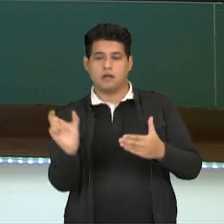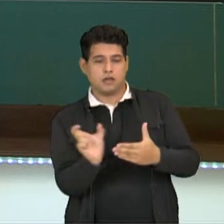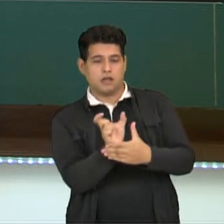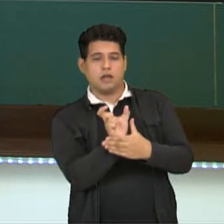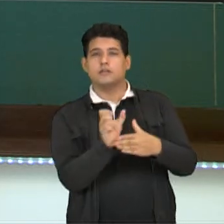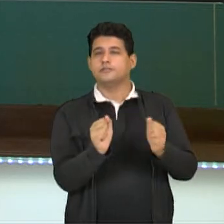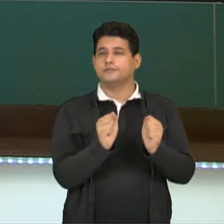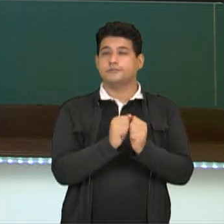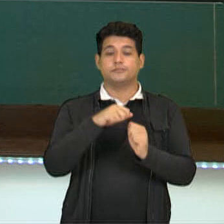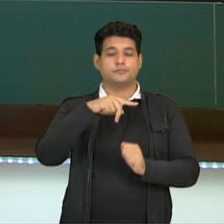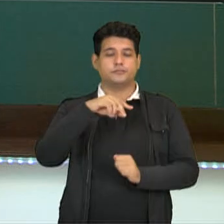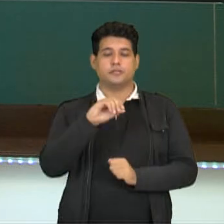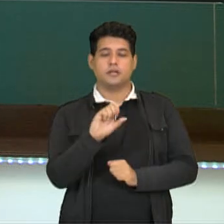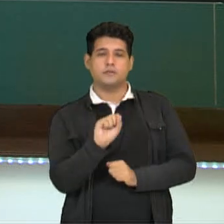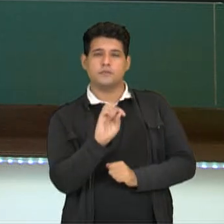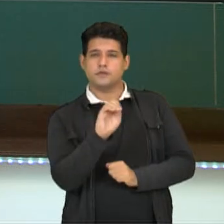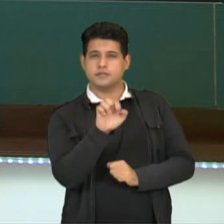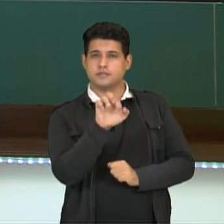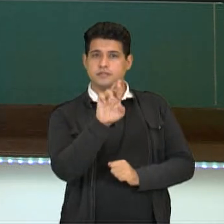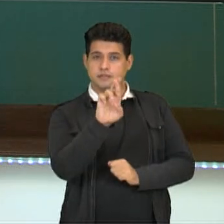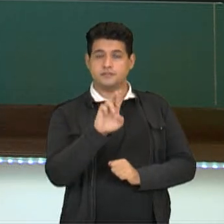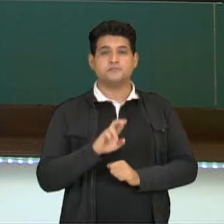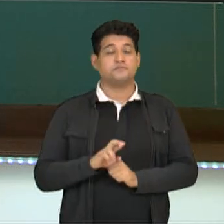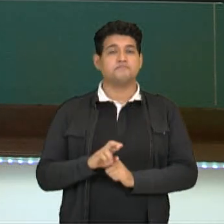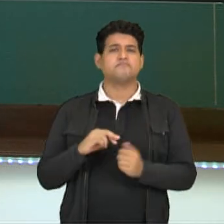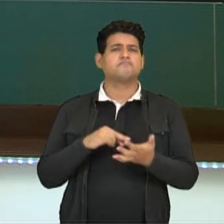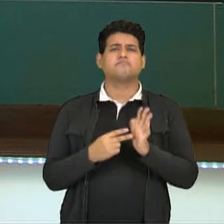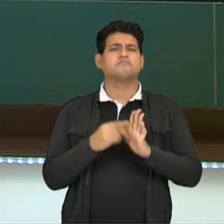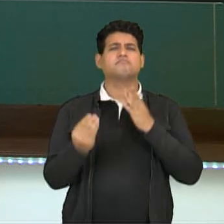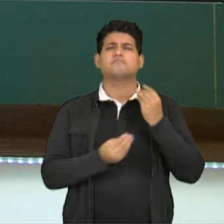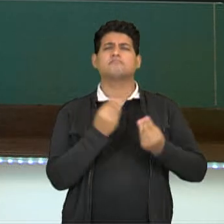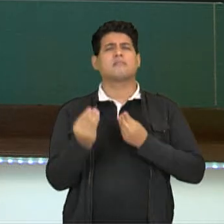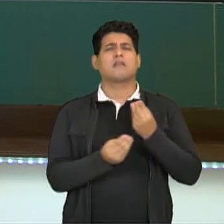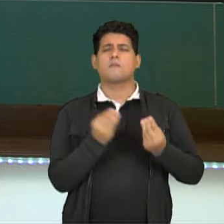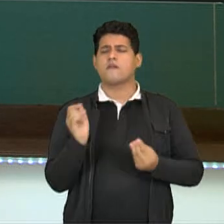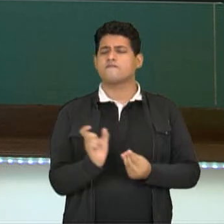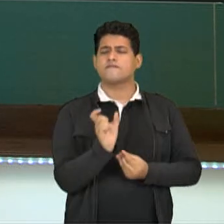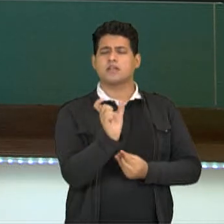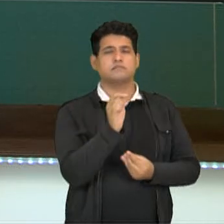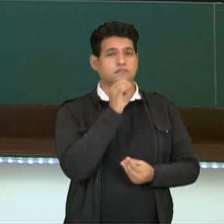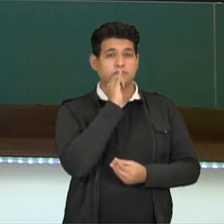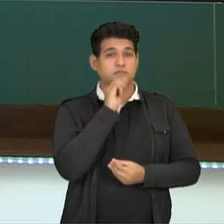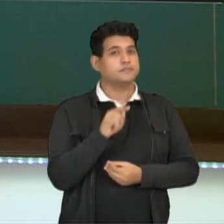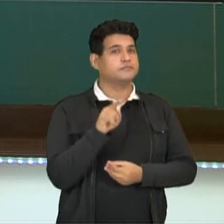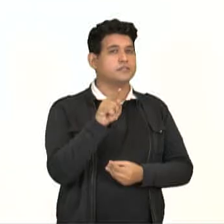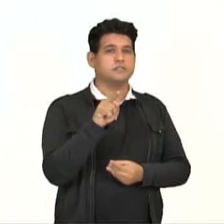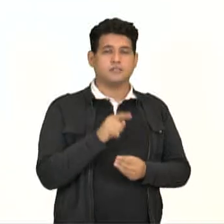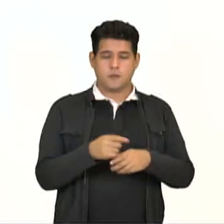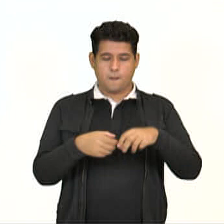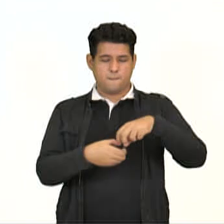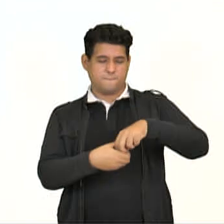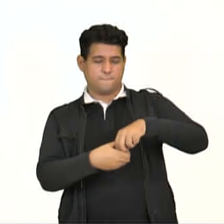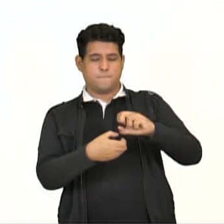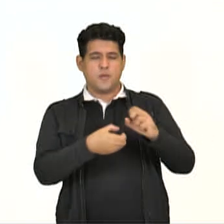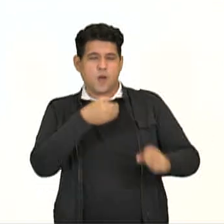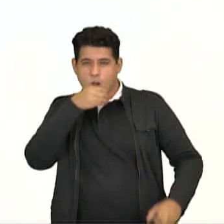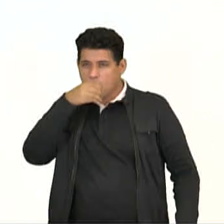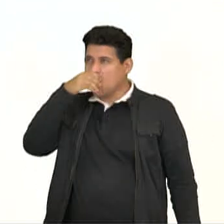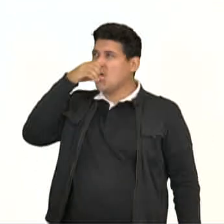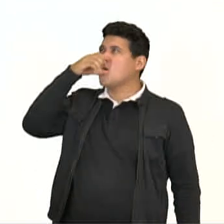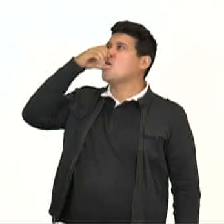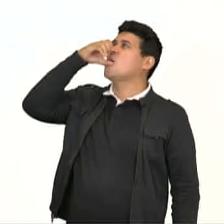esse pôster de campanha, como ficaria essa frase? Se você beber uma Coca-Cola, você